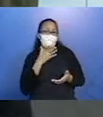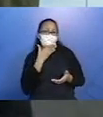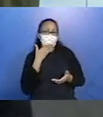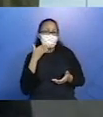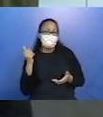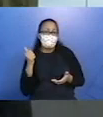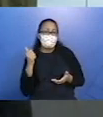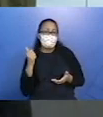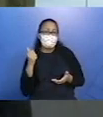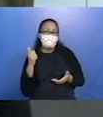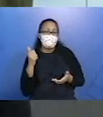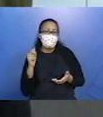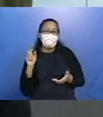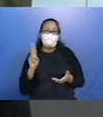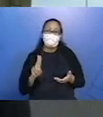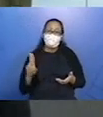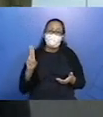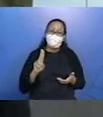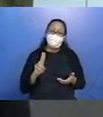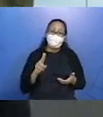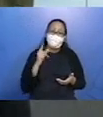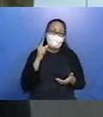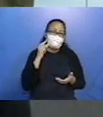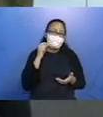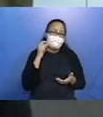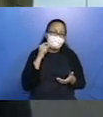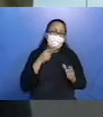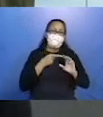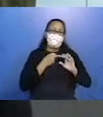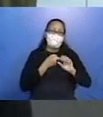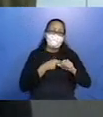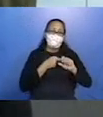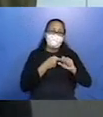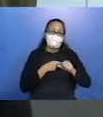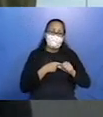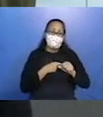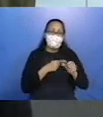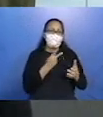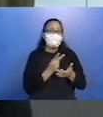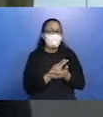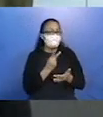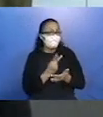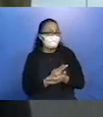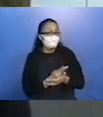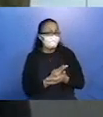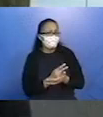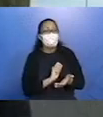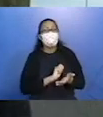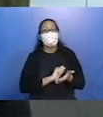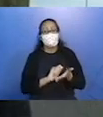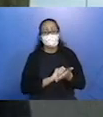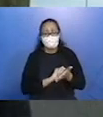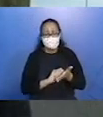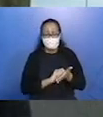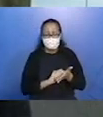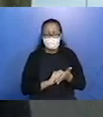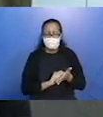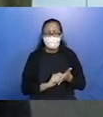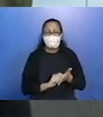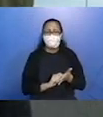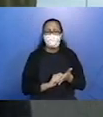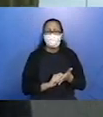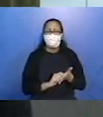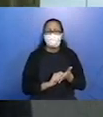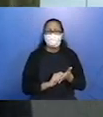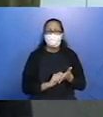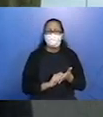o lápis, por favor, aponte o lápis. Errou, apaga direitinho. Então, para quê? Para que fique bonito,